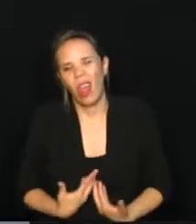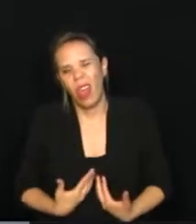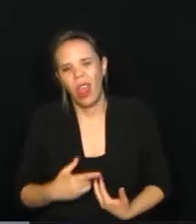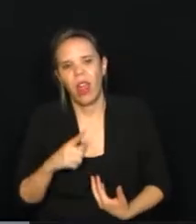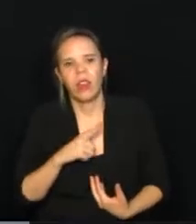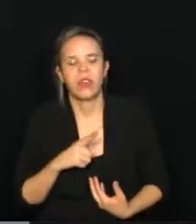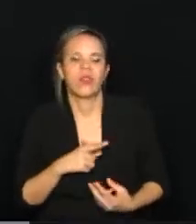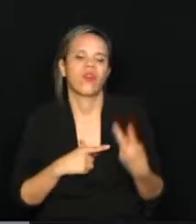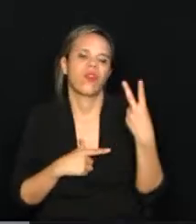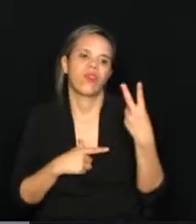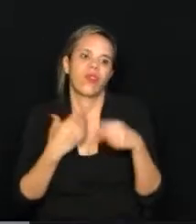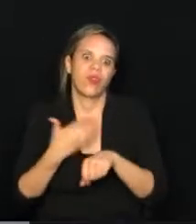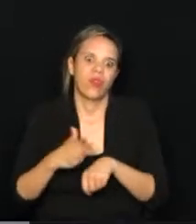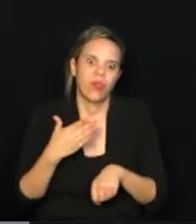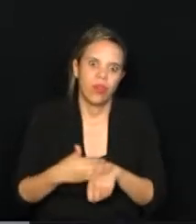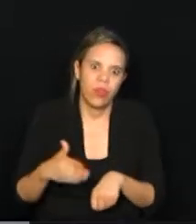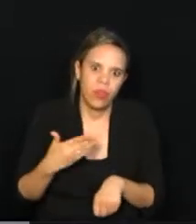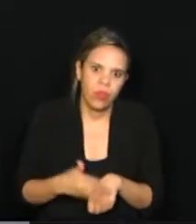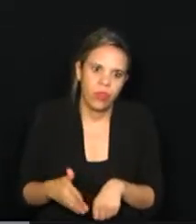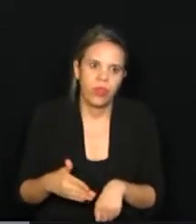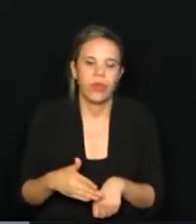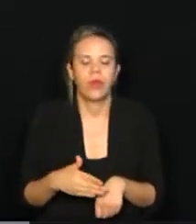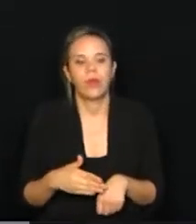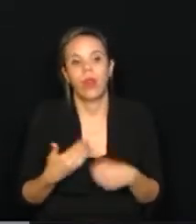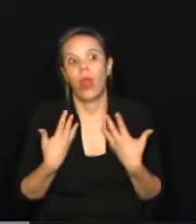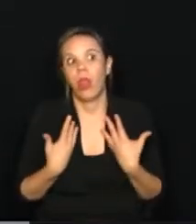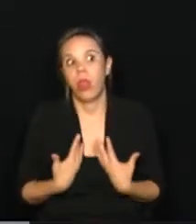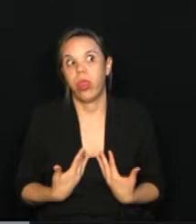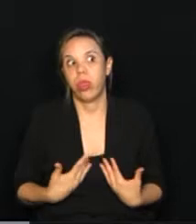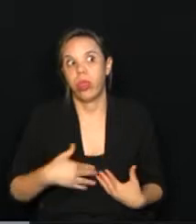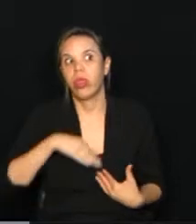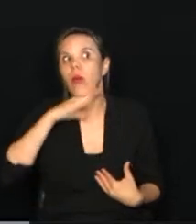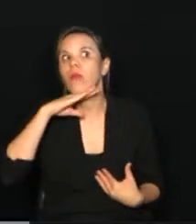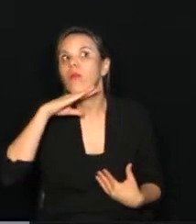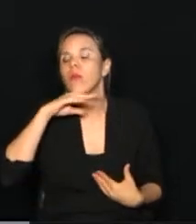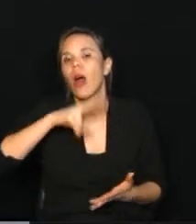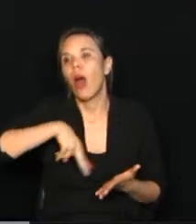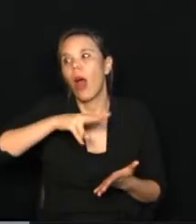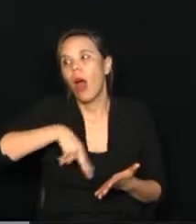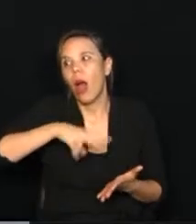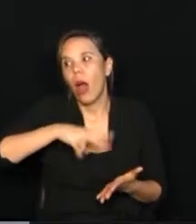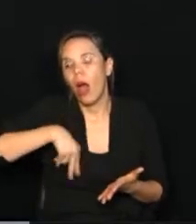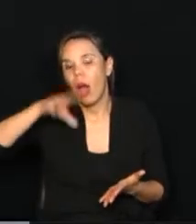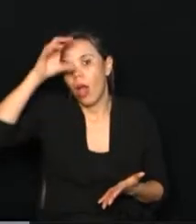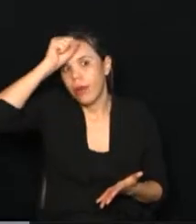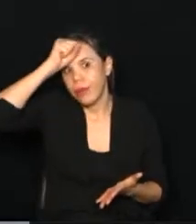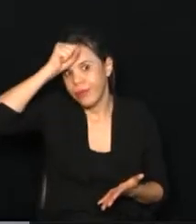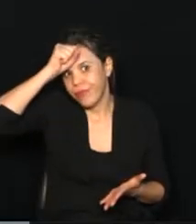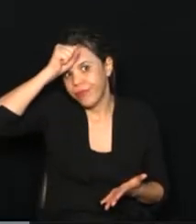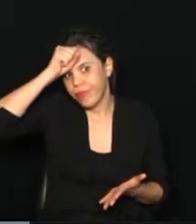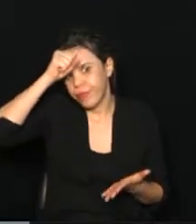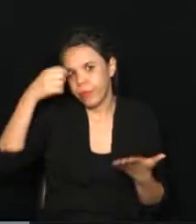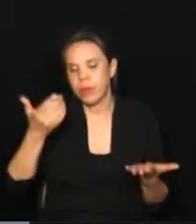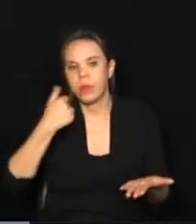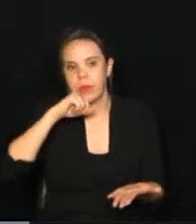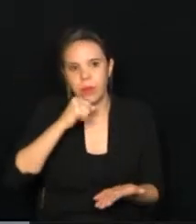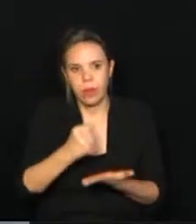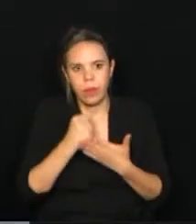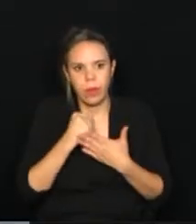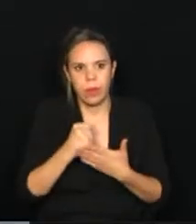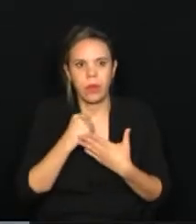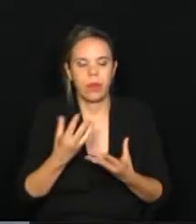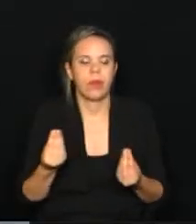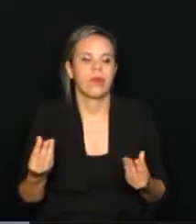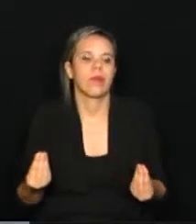2 treinos, aí a gente estava muito cansado, tinha que ler, tinha que aprender, mas aí minha mãe me ajudava